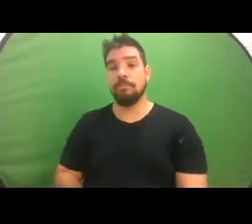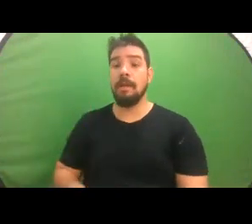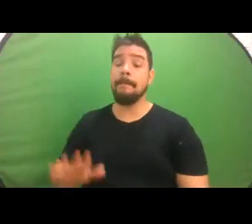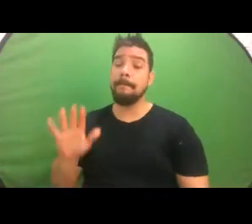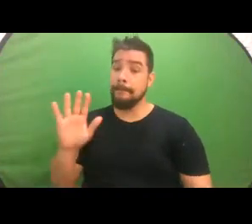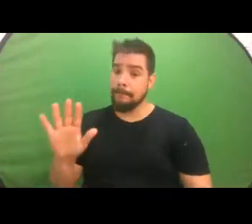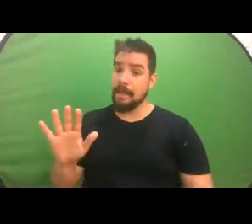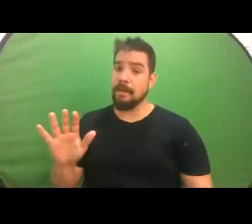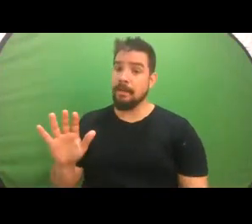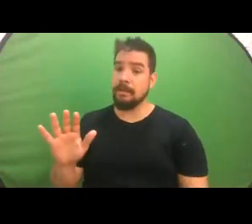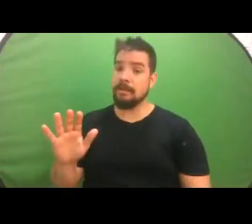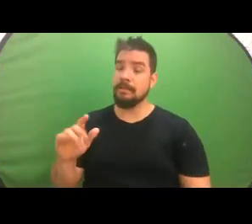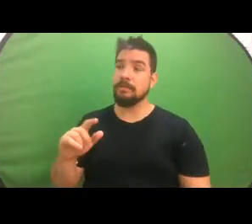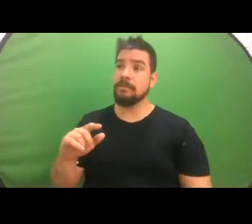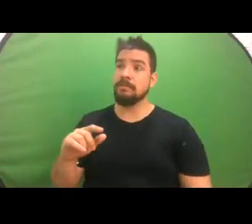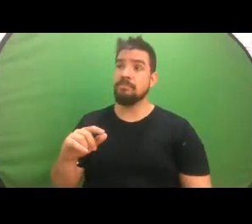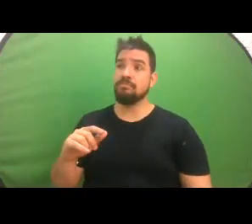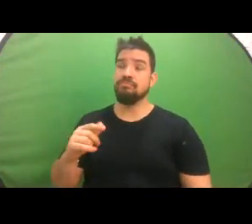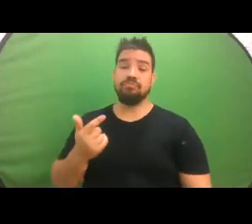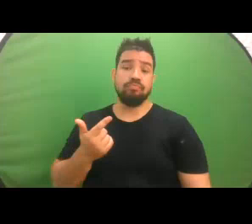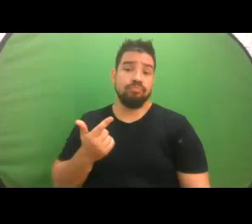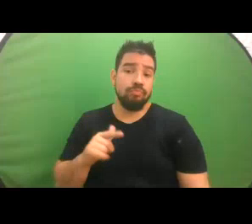não temos, né,